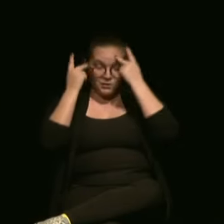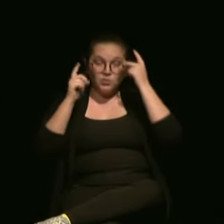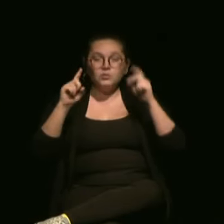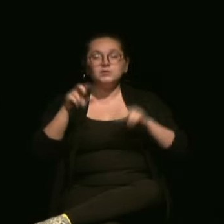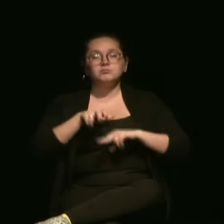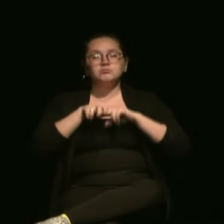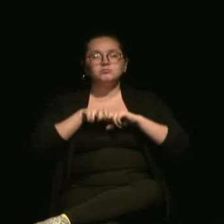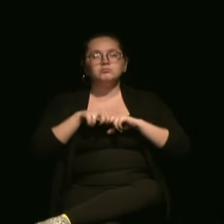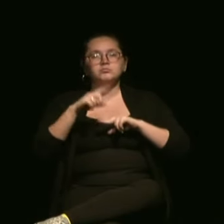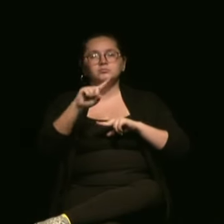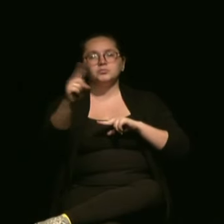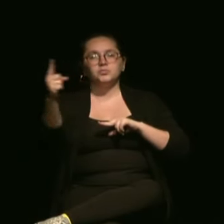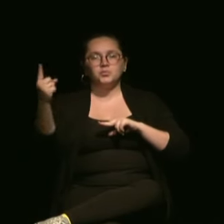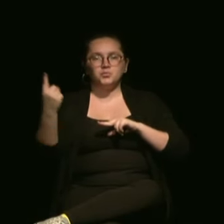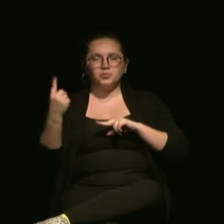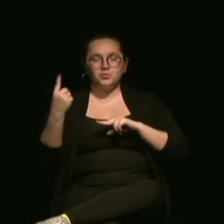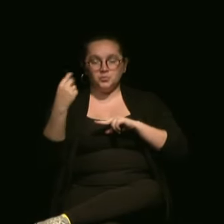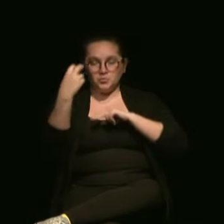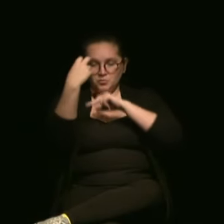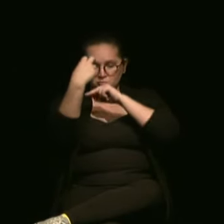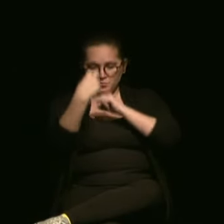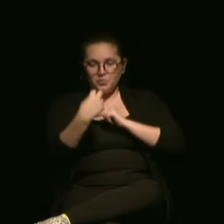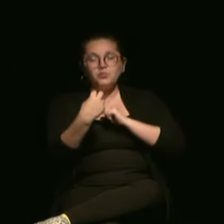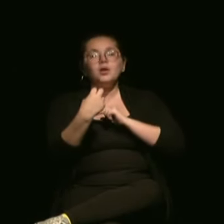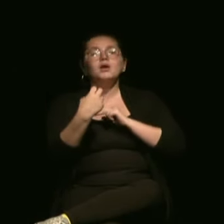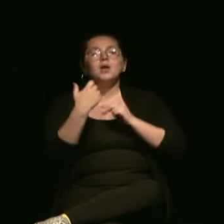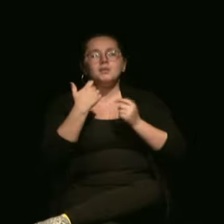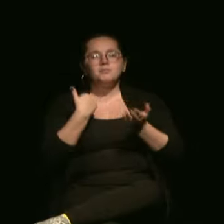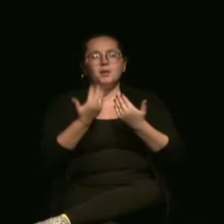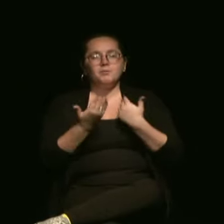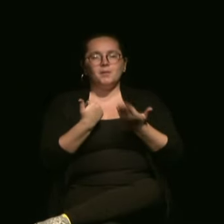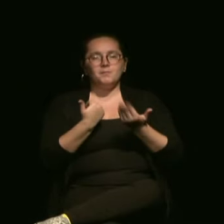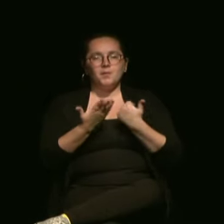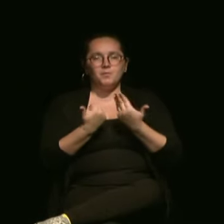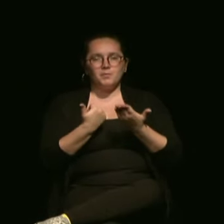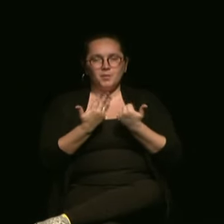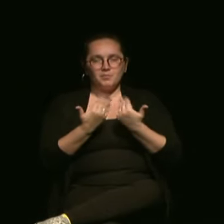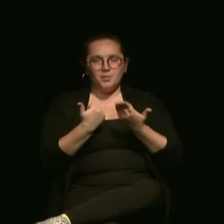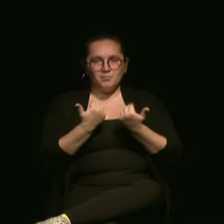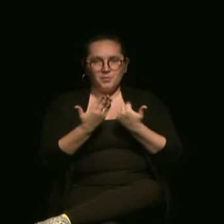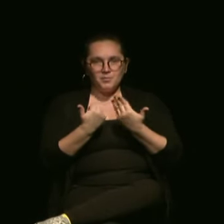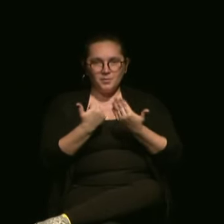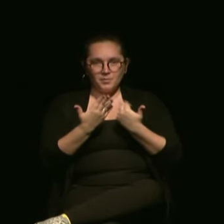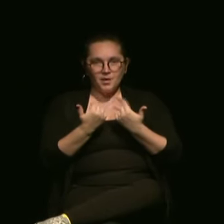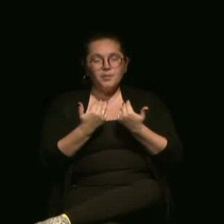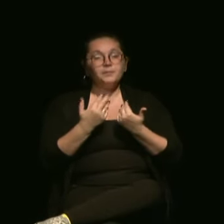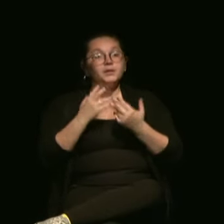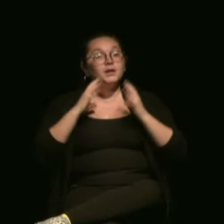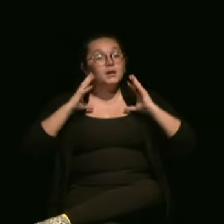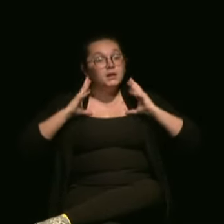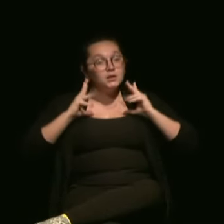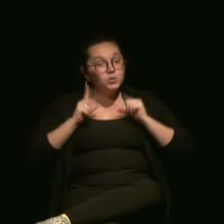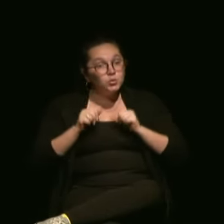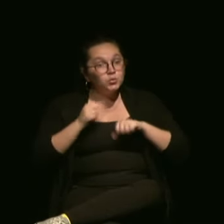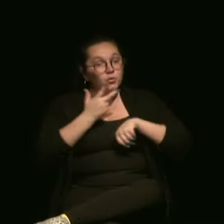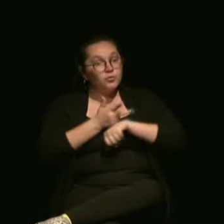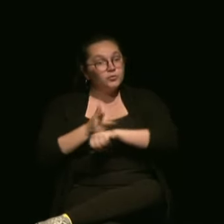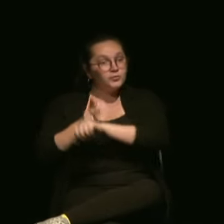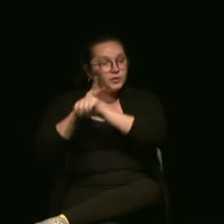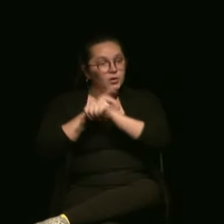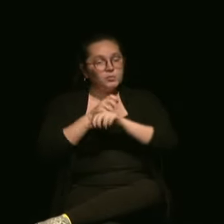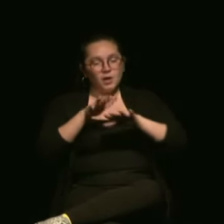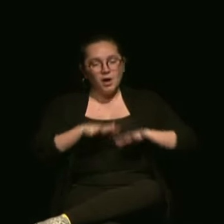dele e a conversa começa. E todo o filme se passa nesse ambiente, com a câmera na mesma